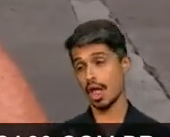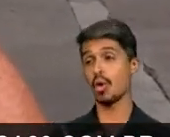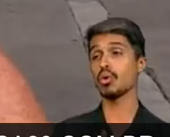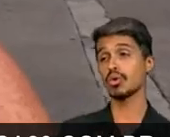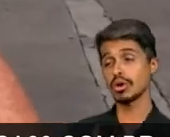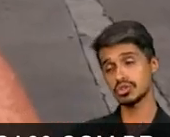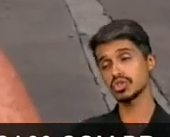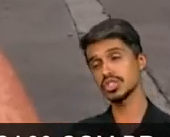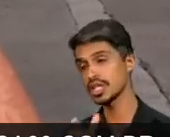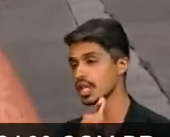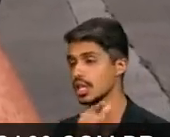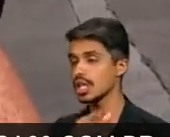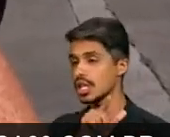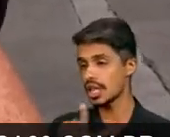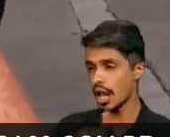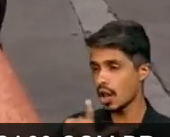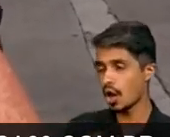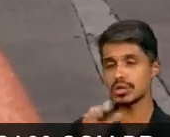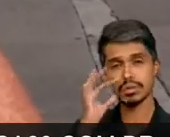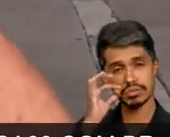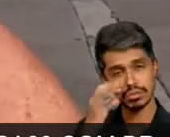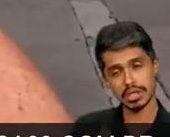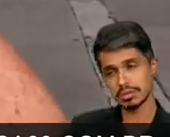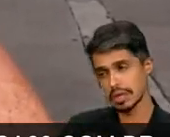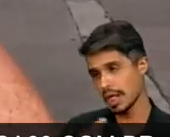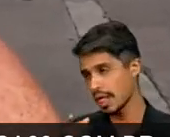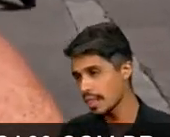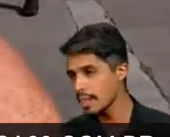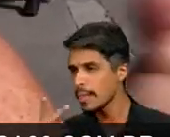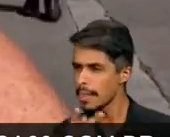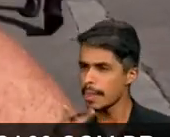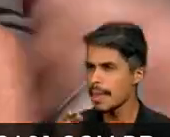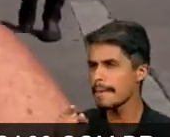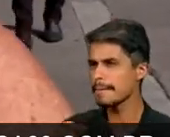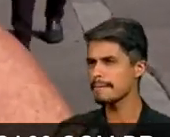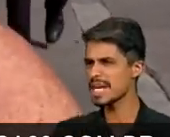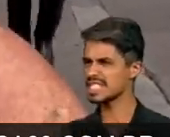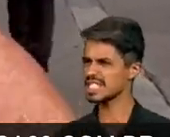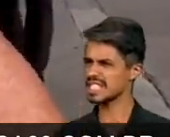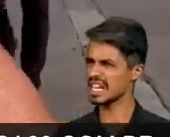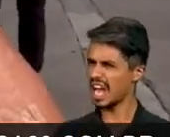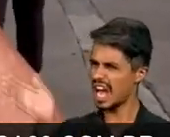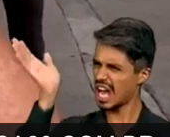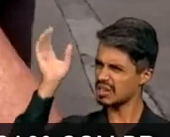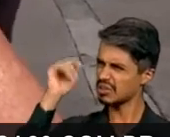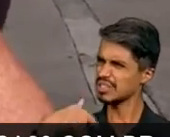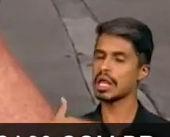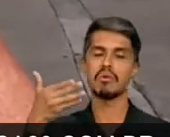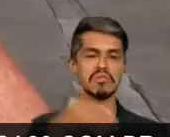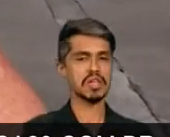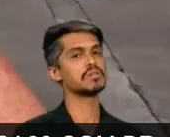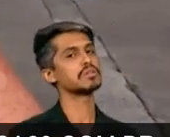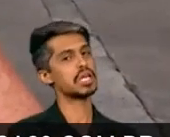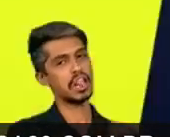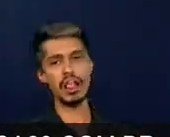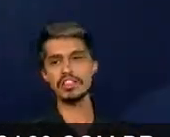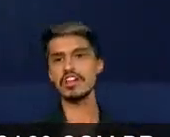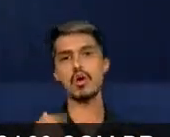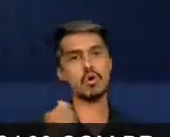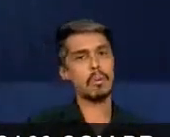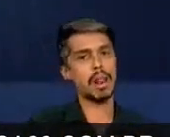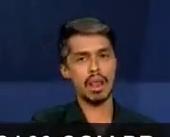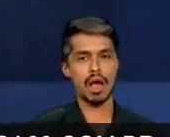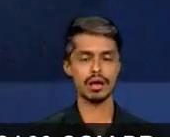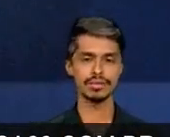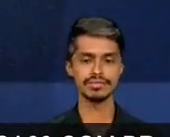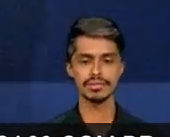loja, pesquiso. Aí eu não vejo que é mais caro. Aí eu já entro, né? na internet. Aí eu já compro. Estudo